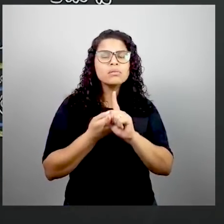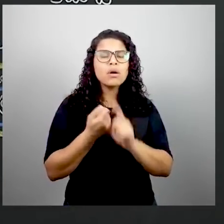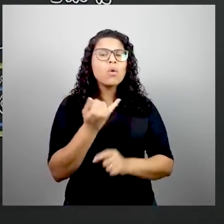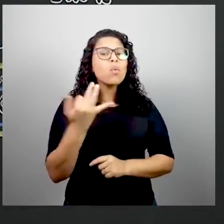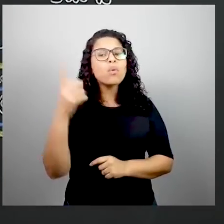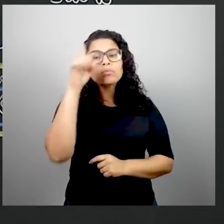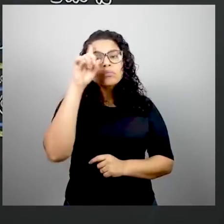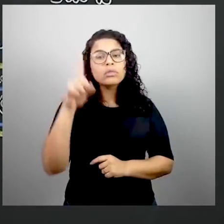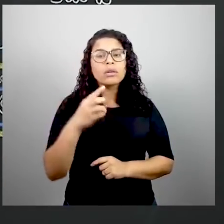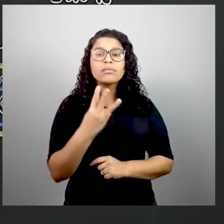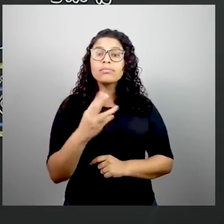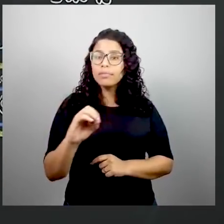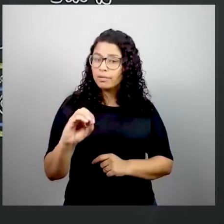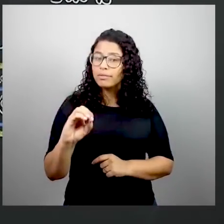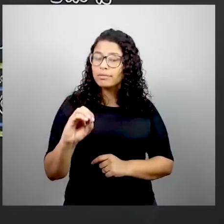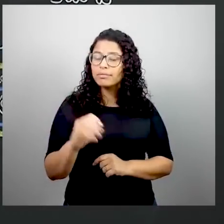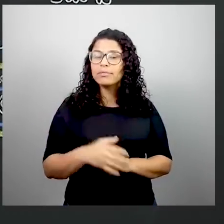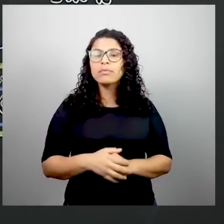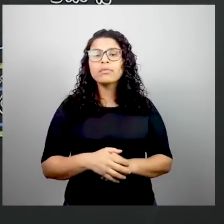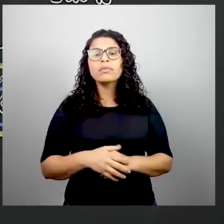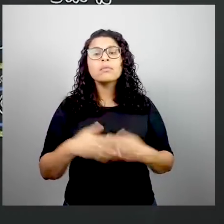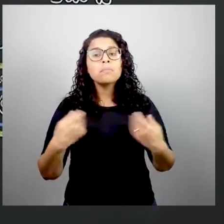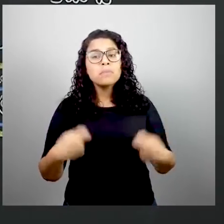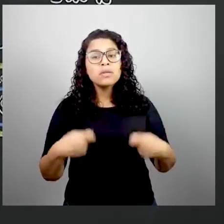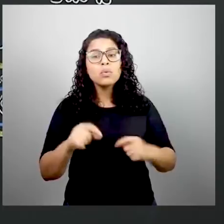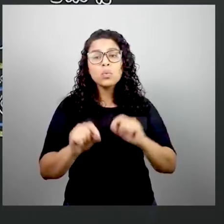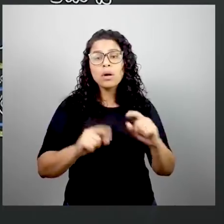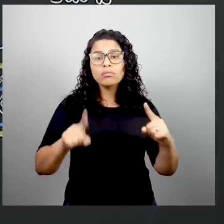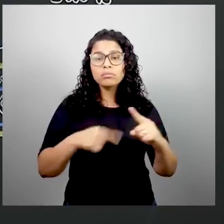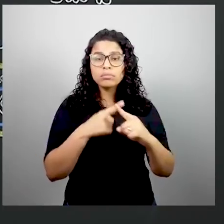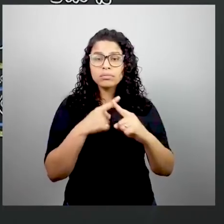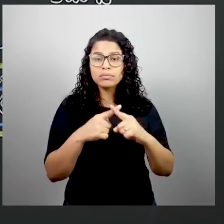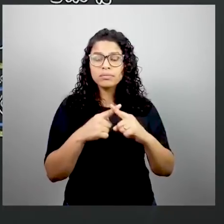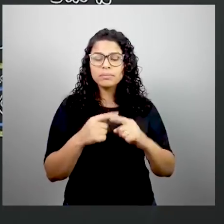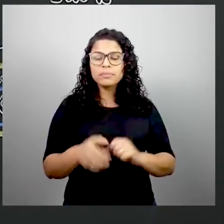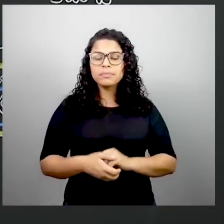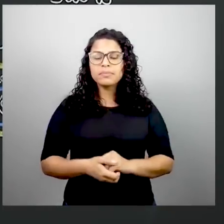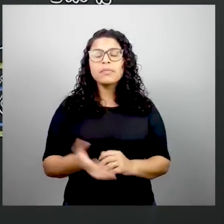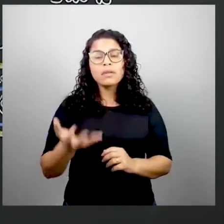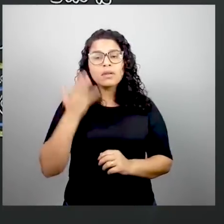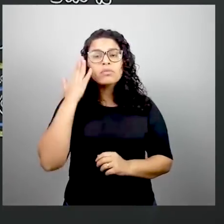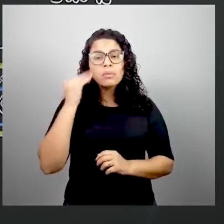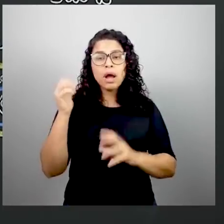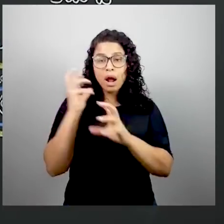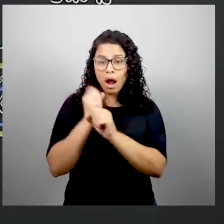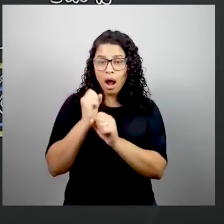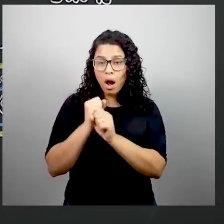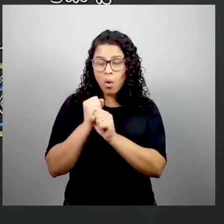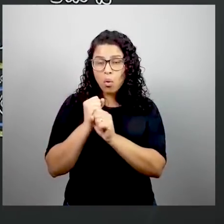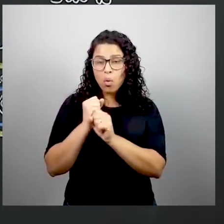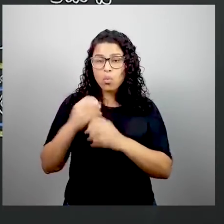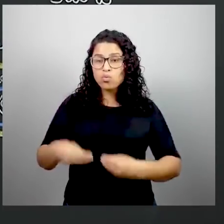tenho que multiplicar. Então, vou fazer um cálculo de consumo por mês. Eu quero ter um total. A empresa,